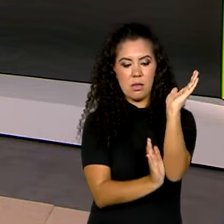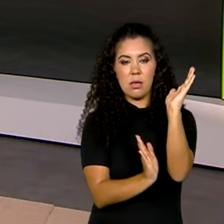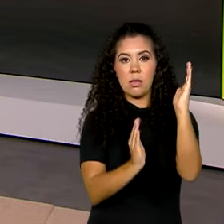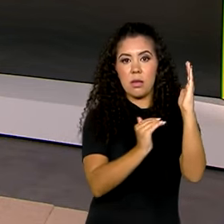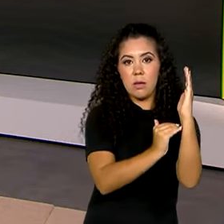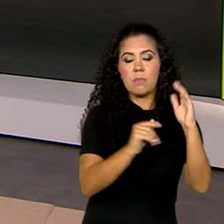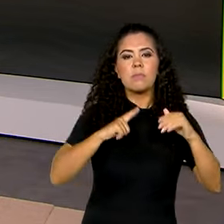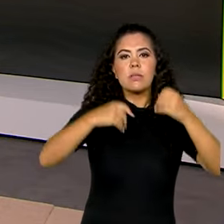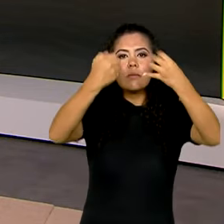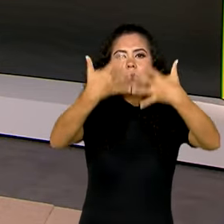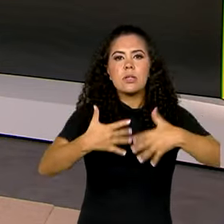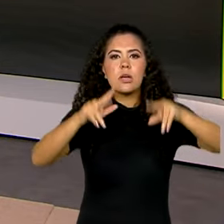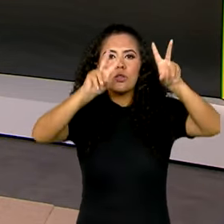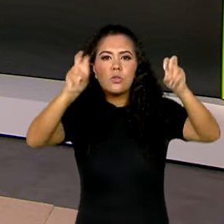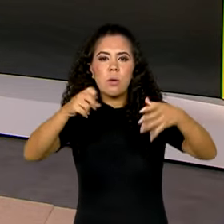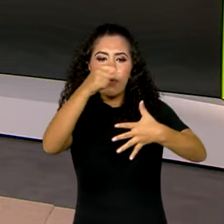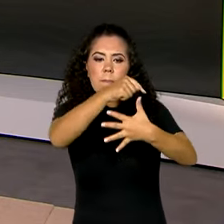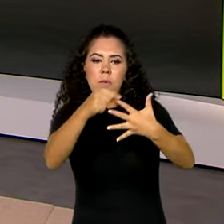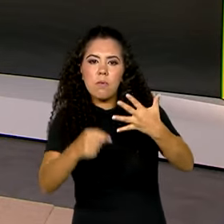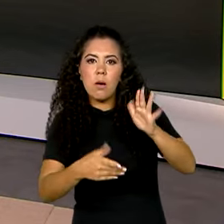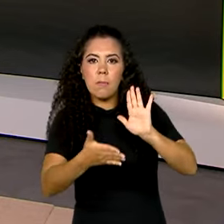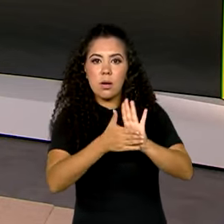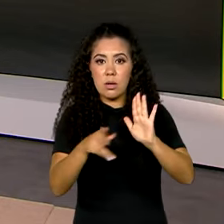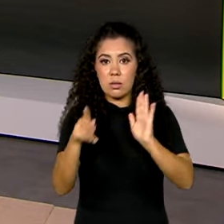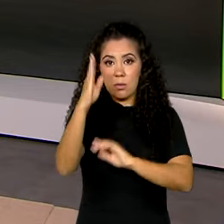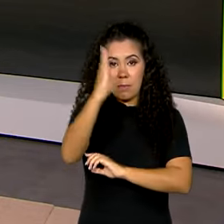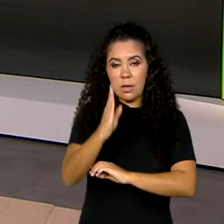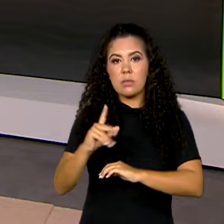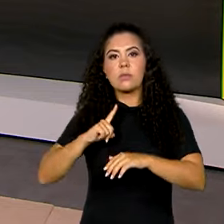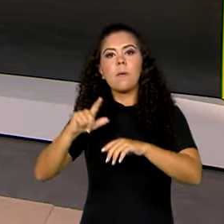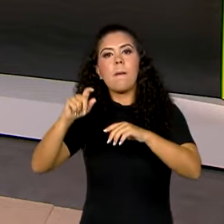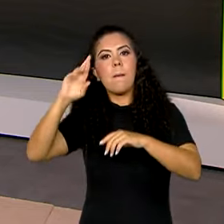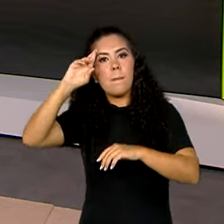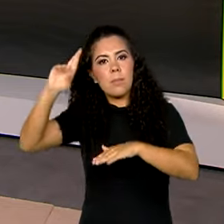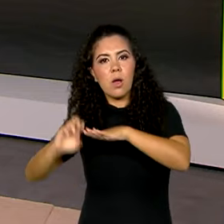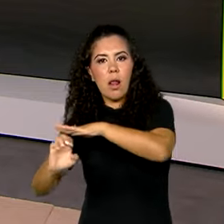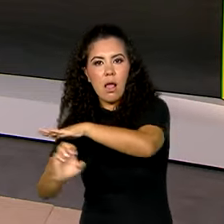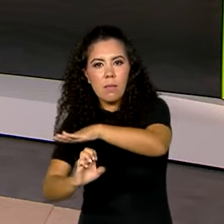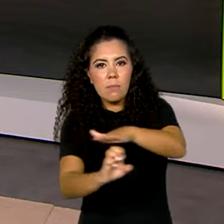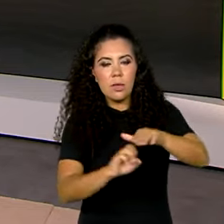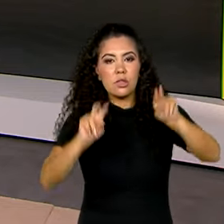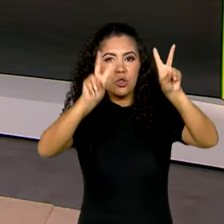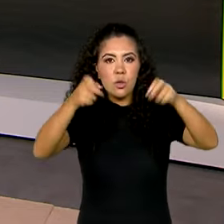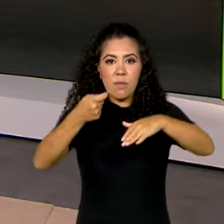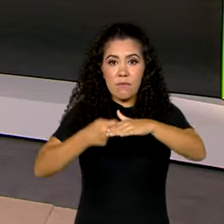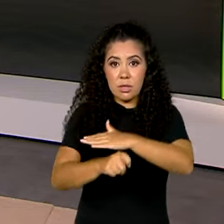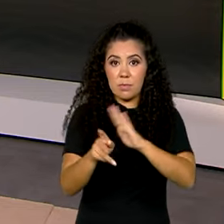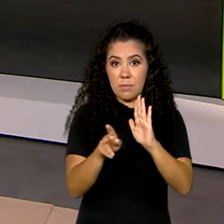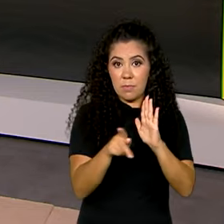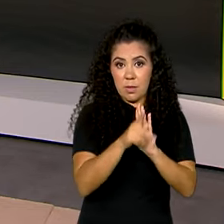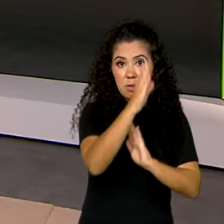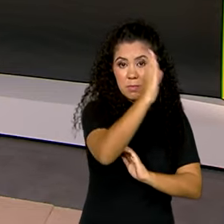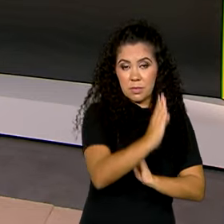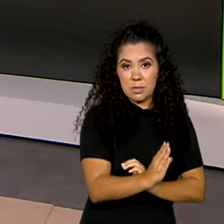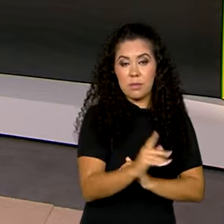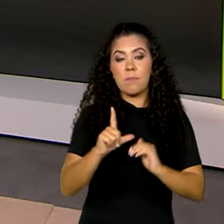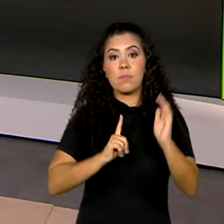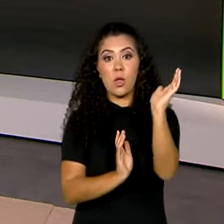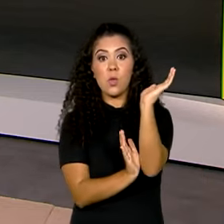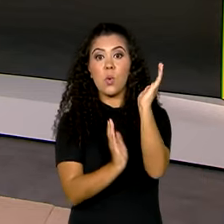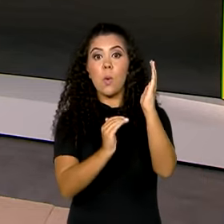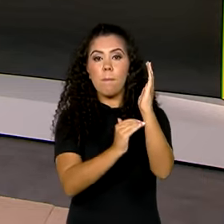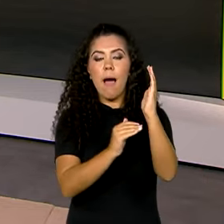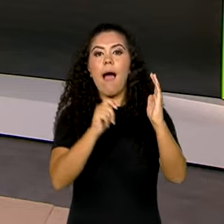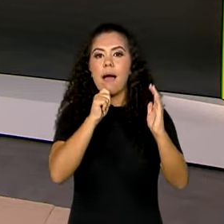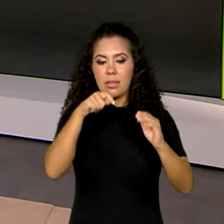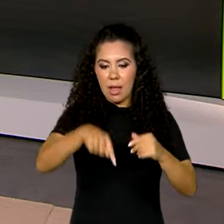do país e se reunir com empresários na busca de investimentos para o Brasil. Já em Dubai, nos Emirados Árabes, ainda